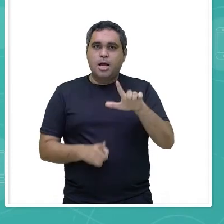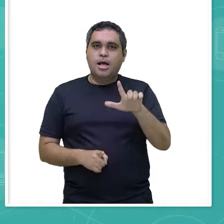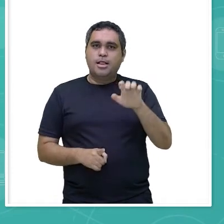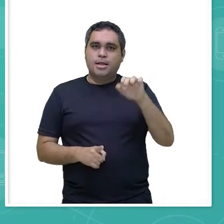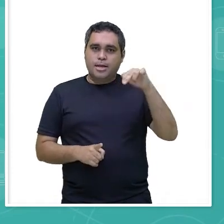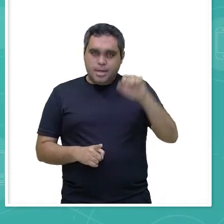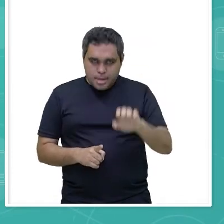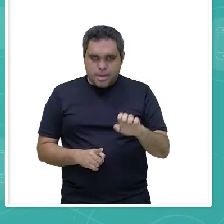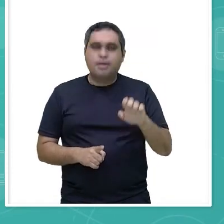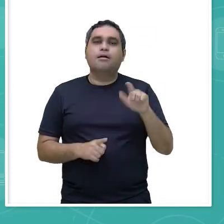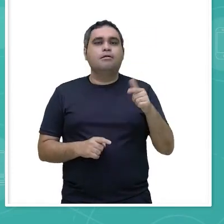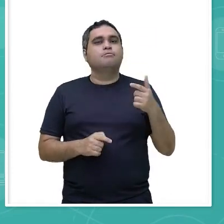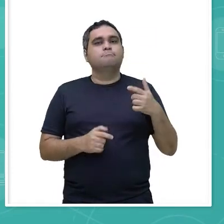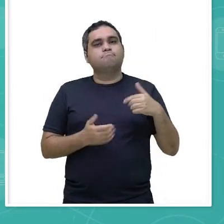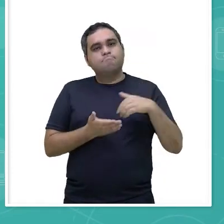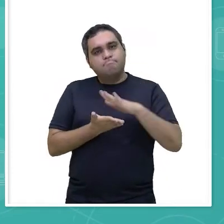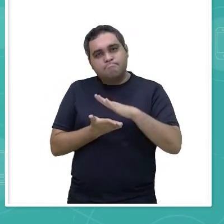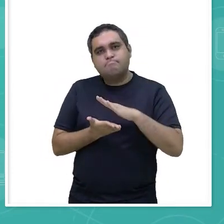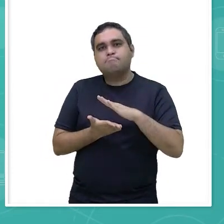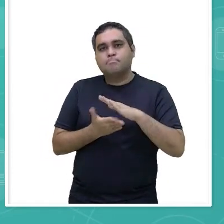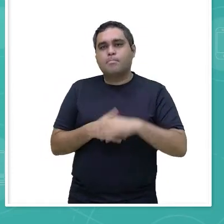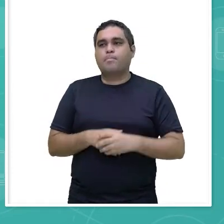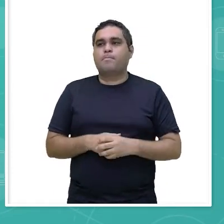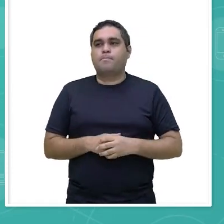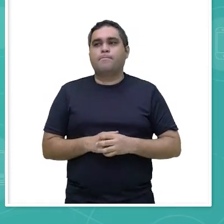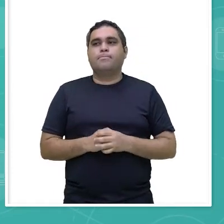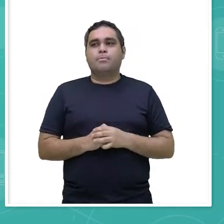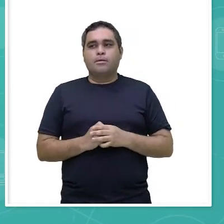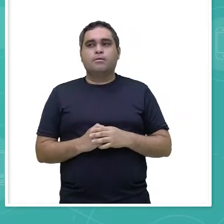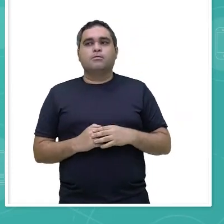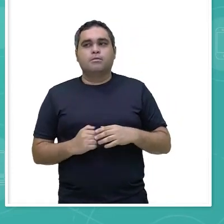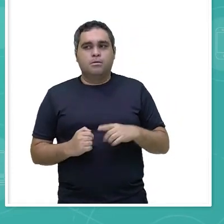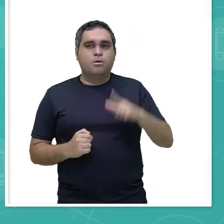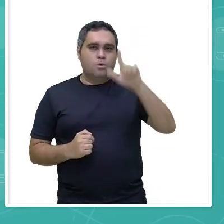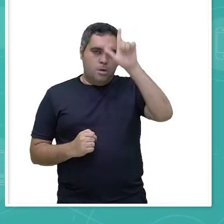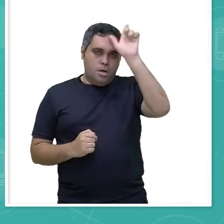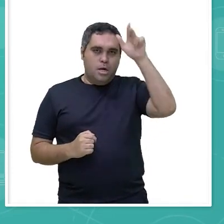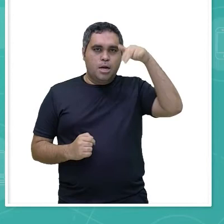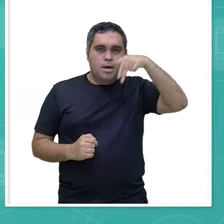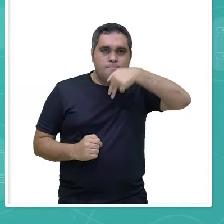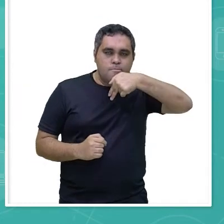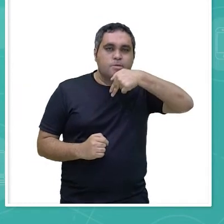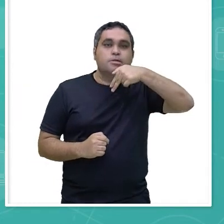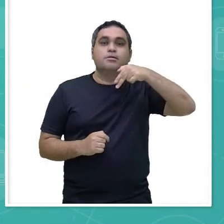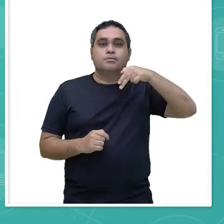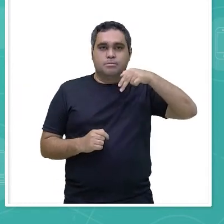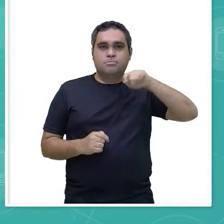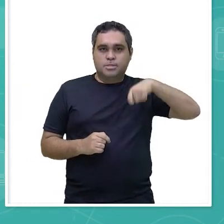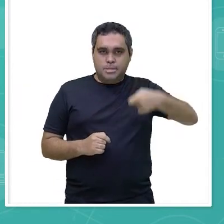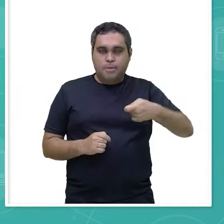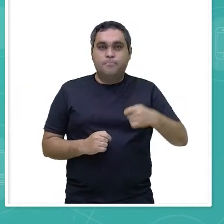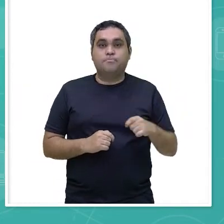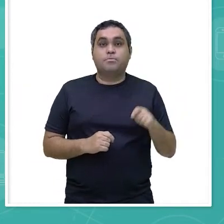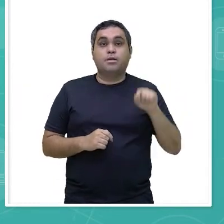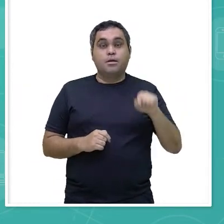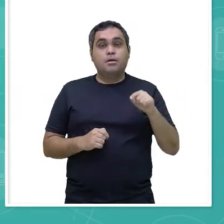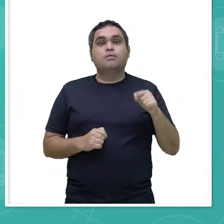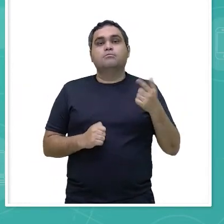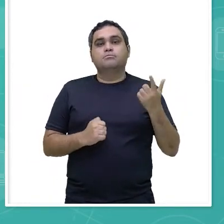saber o que vem depois. A Rússia vai viver sim uma guerra civil. Lenin também vai deixar a sua função de líder